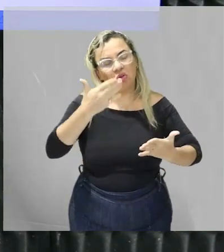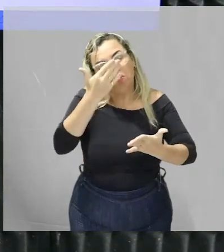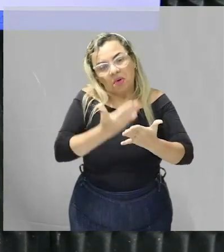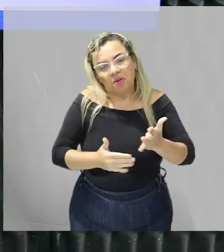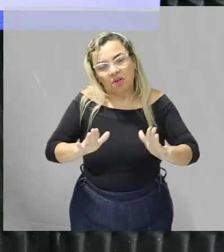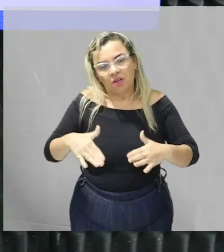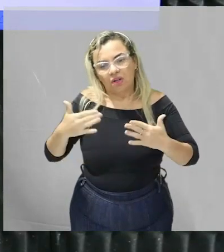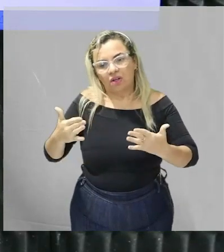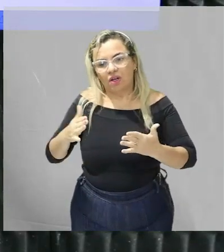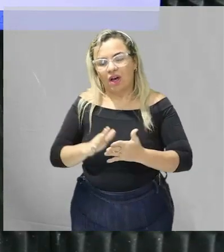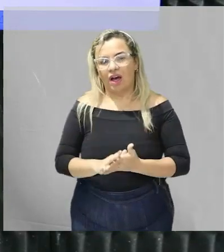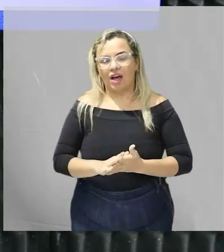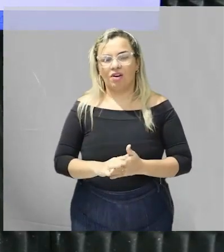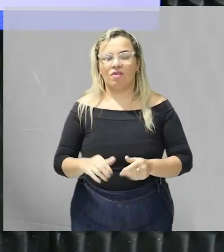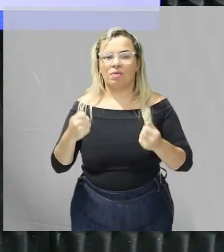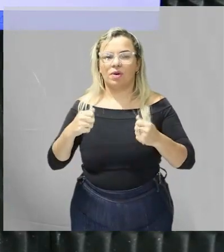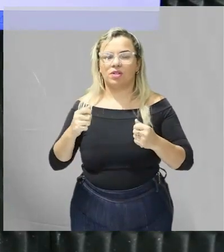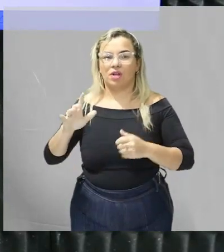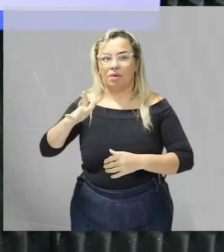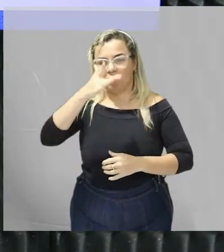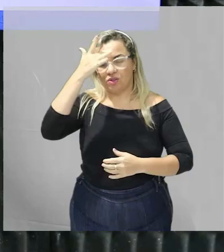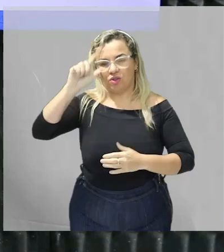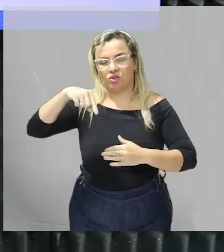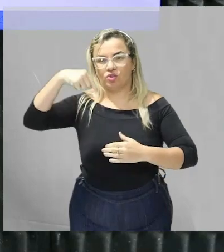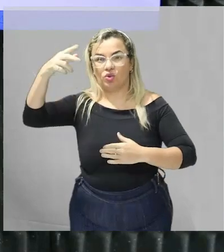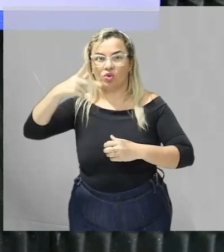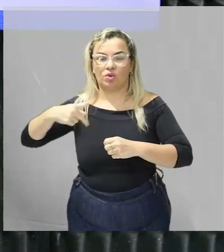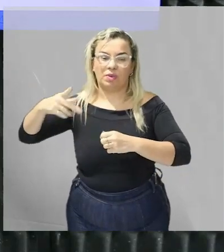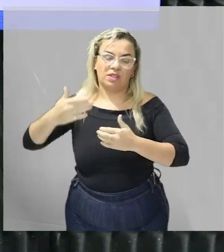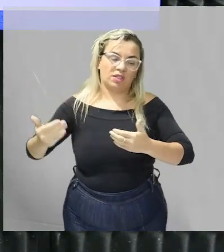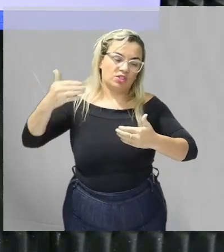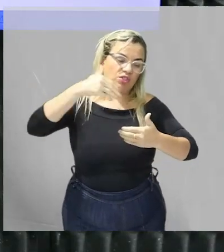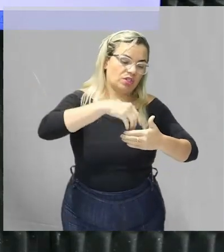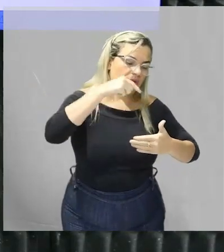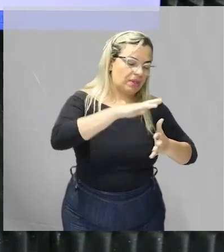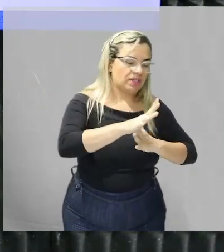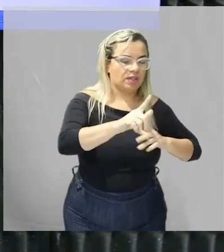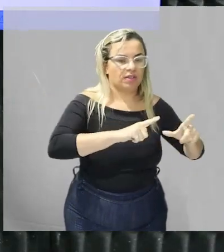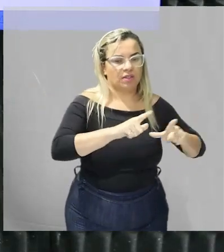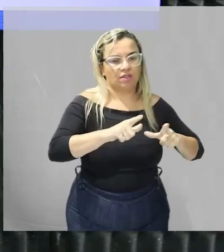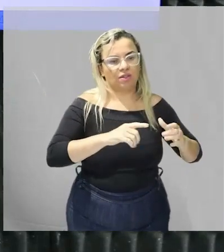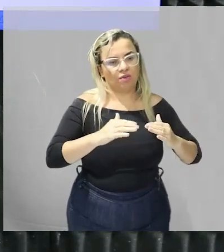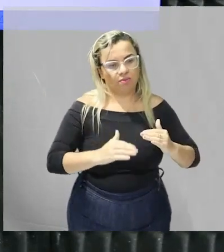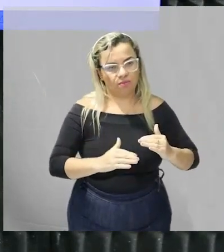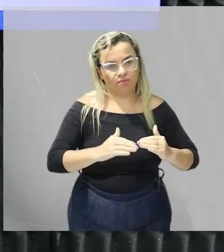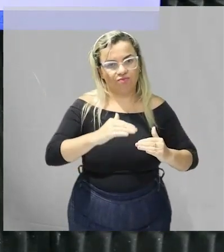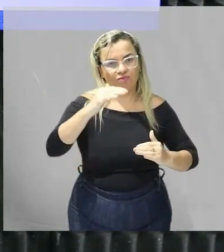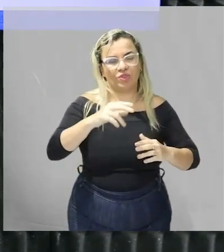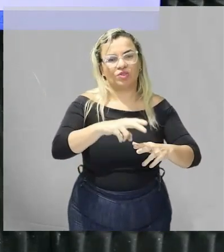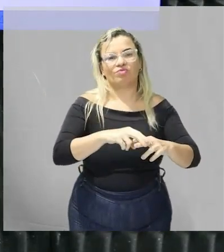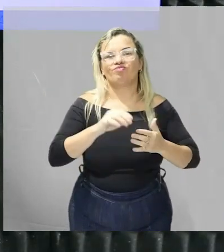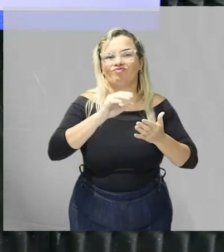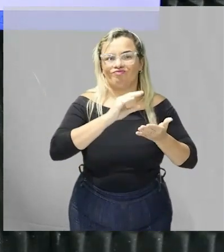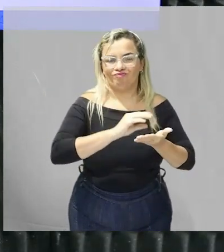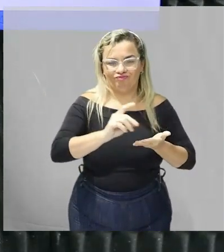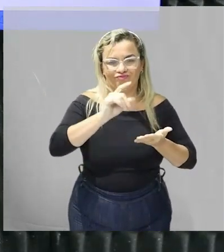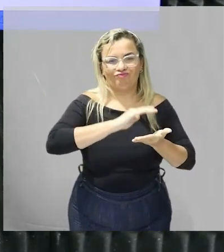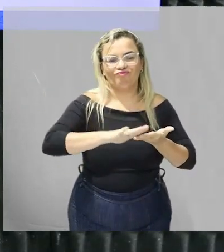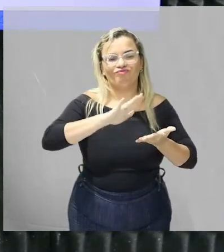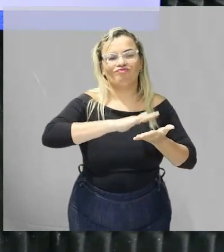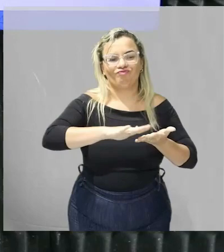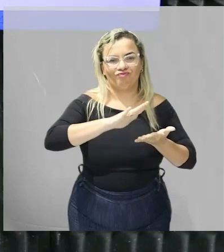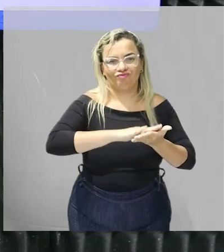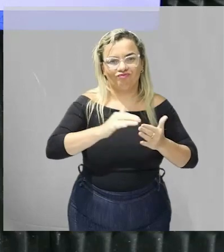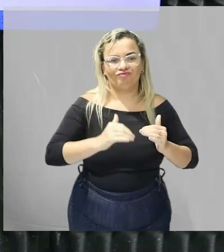quê? Trazer de fora. E se eu trago de fora, eu gasto mais. Então, o custo da produção aumenta. É totalmente errado. Letra